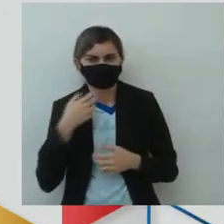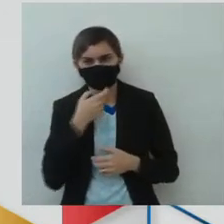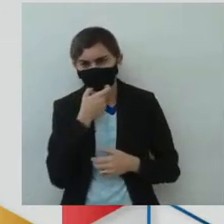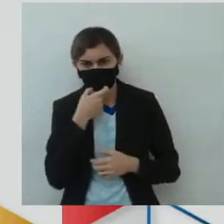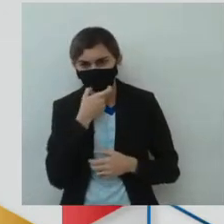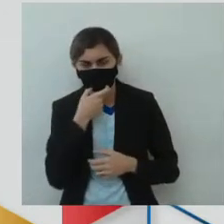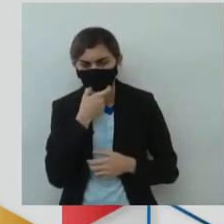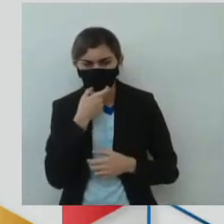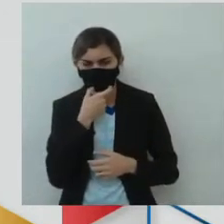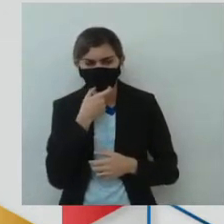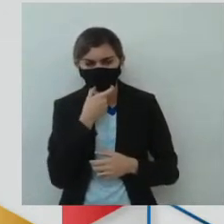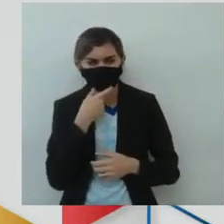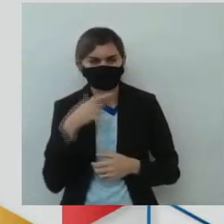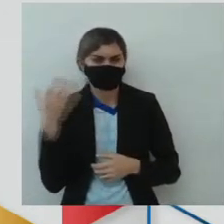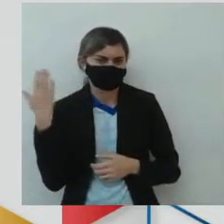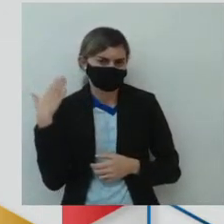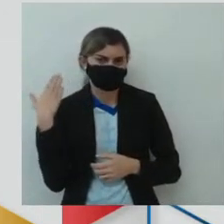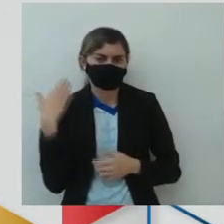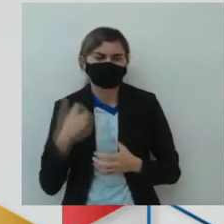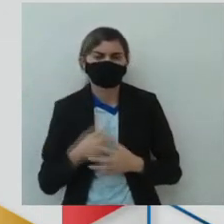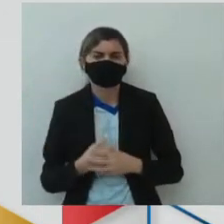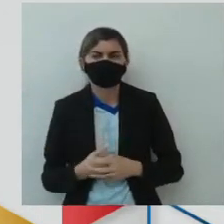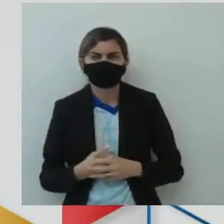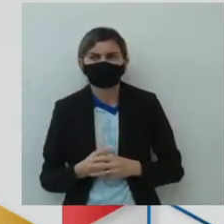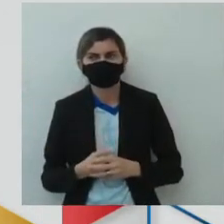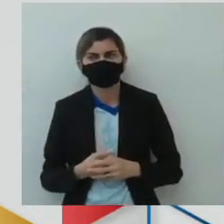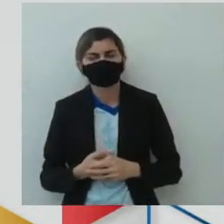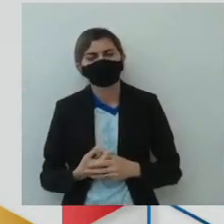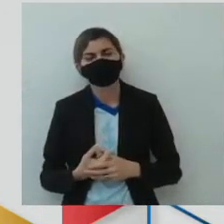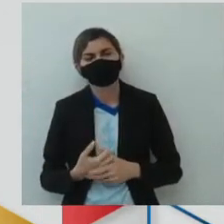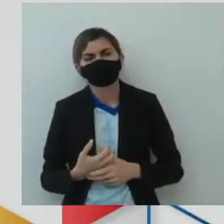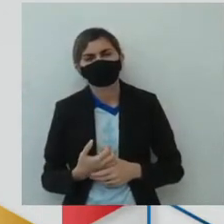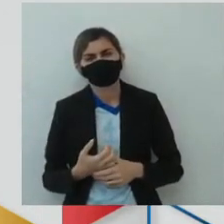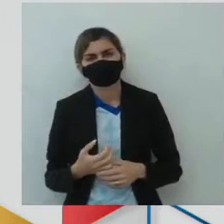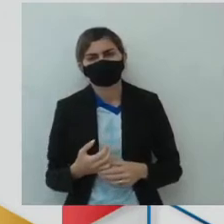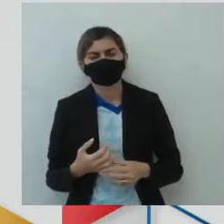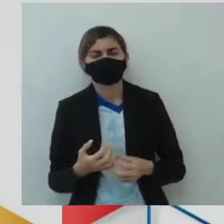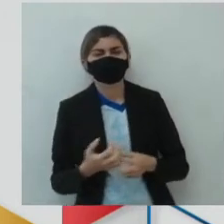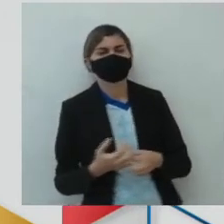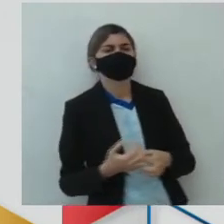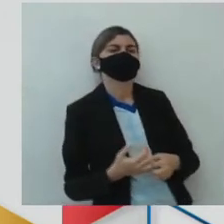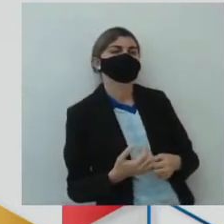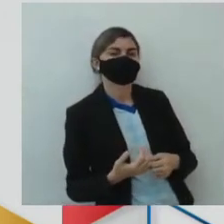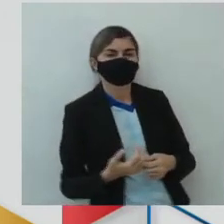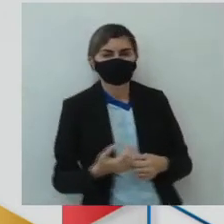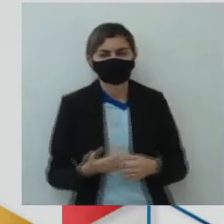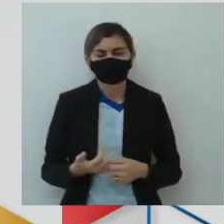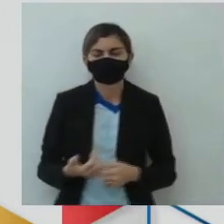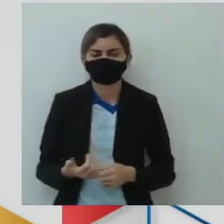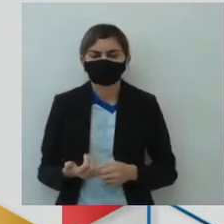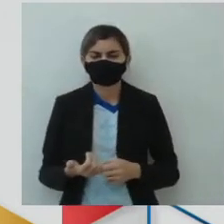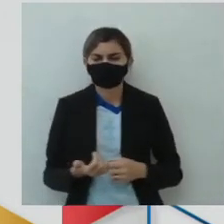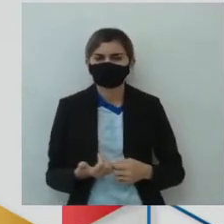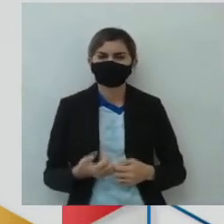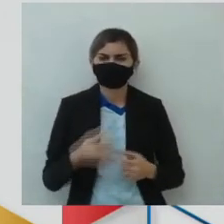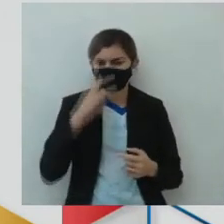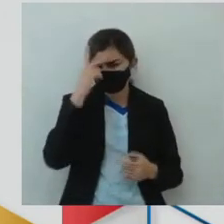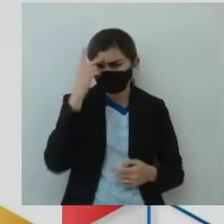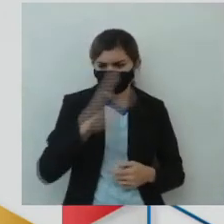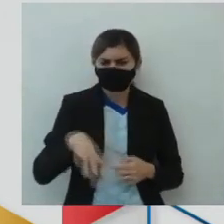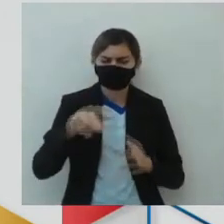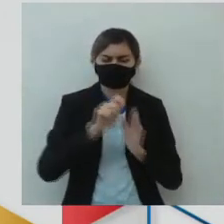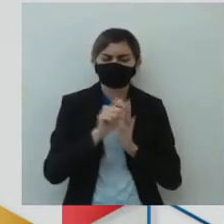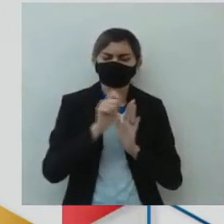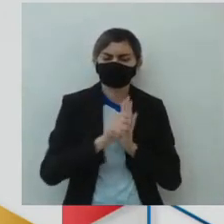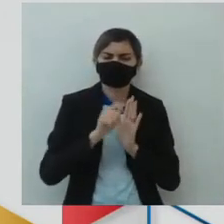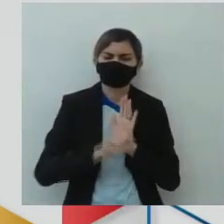hora de livros resistente no way da Disney vai Dias Hortência partícula Mini e a pessoa